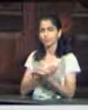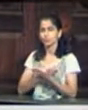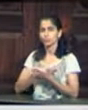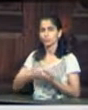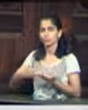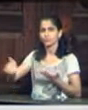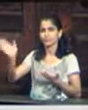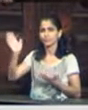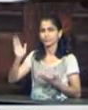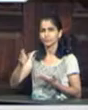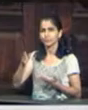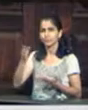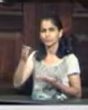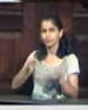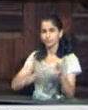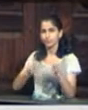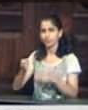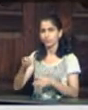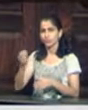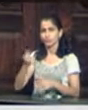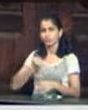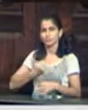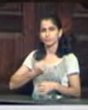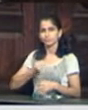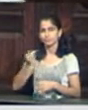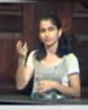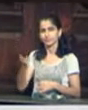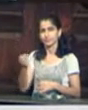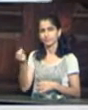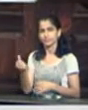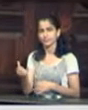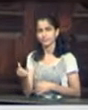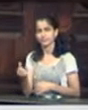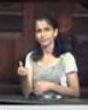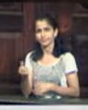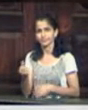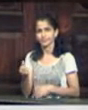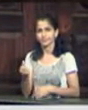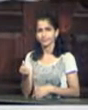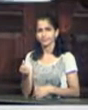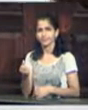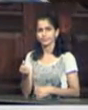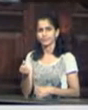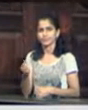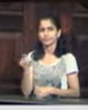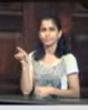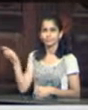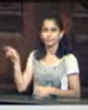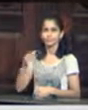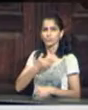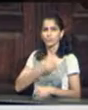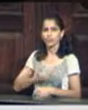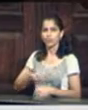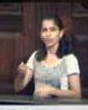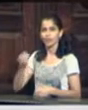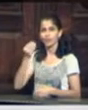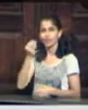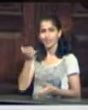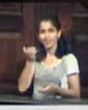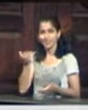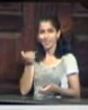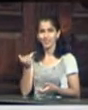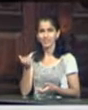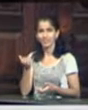o projeto número 36. É o projeto número 36. O governo tenta, além disso,